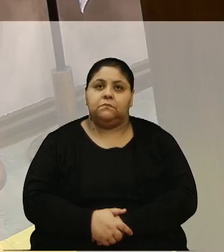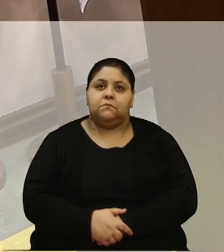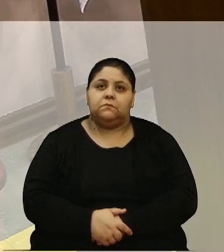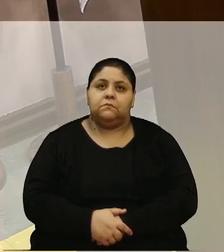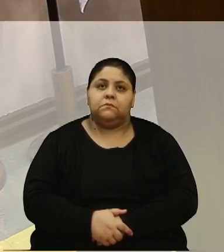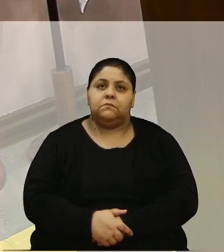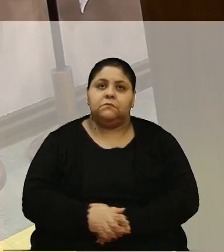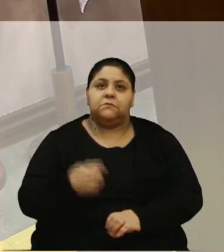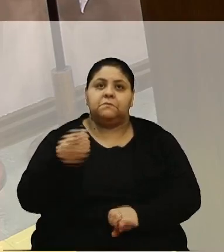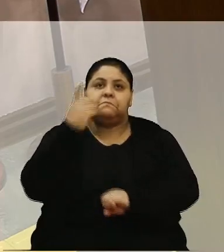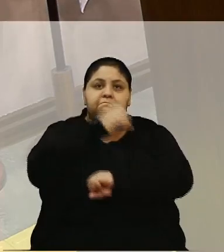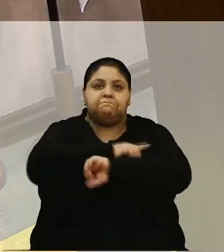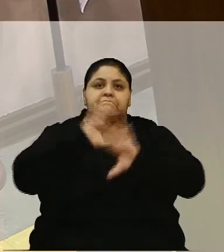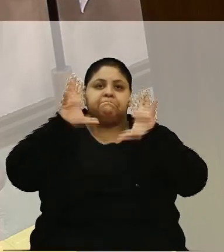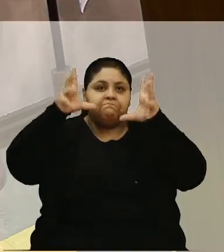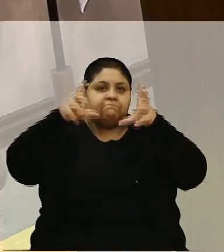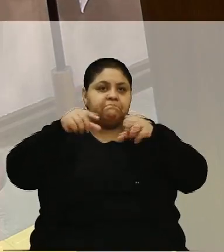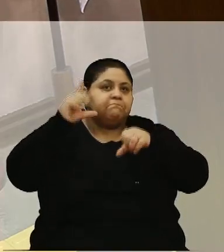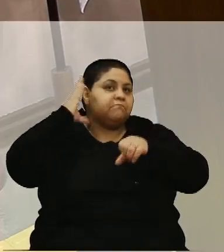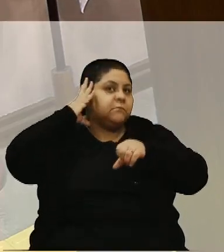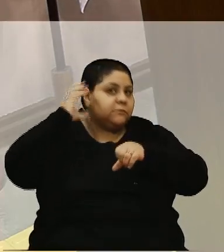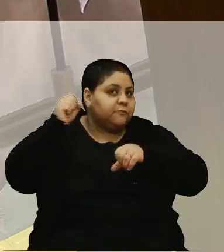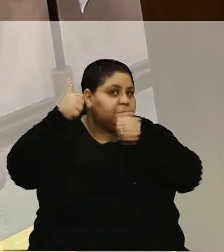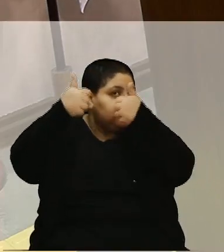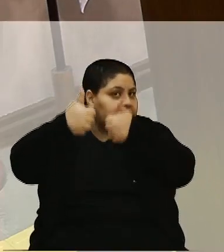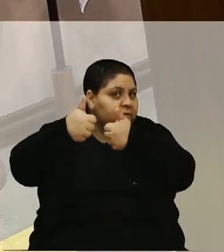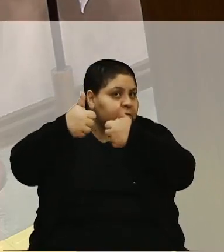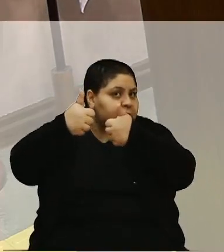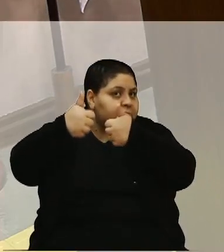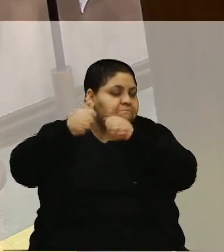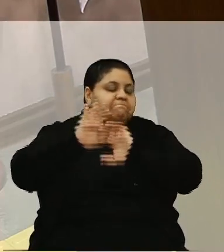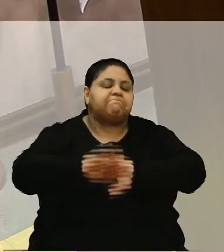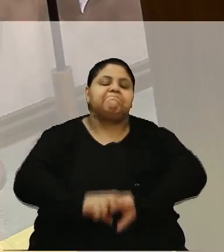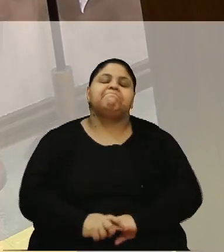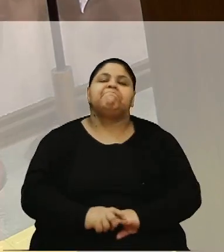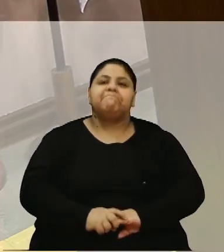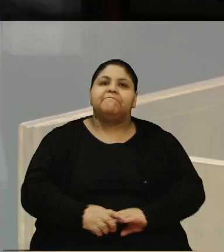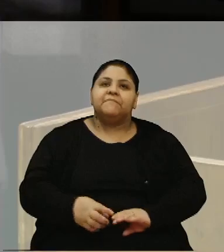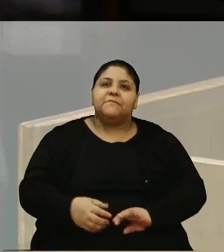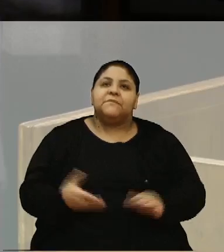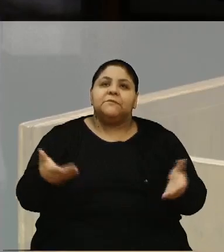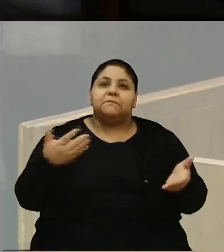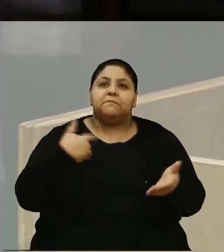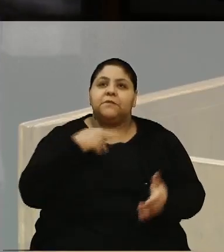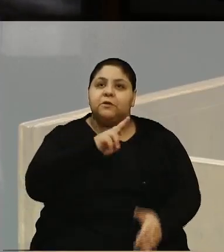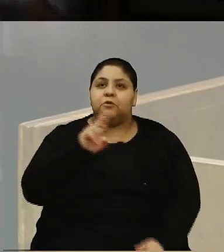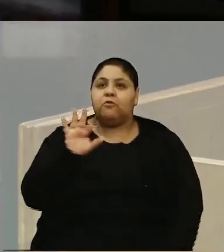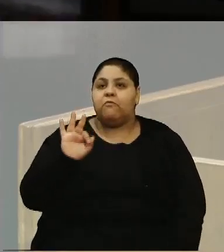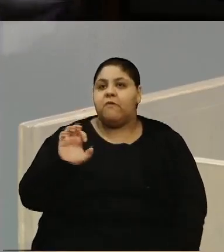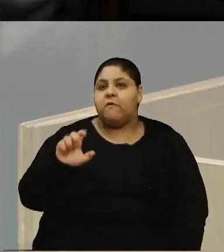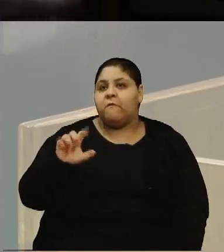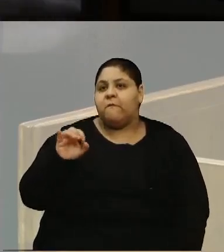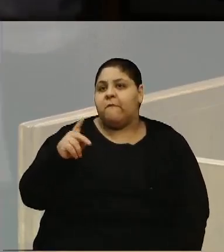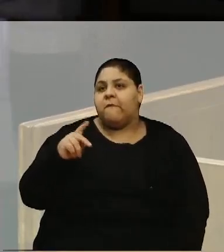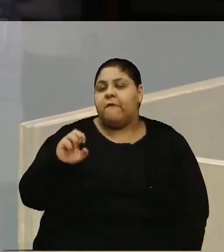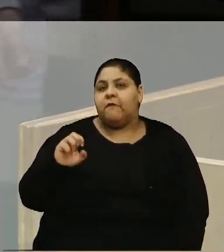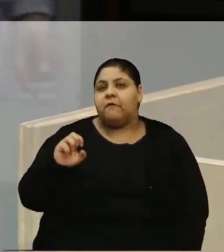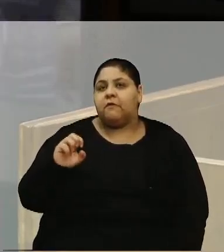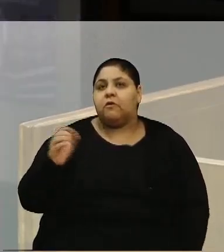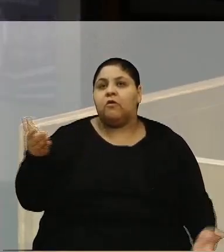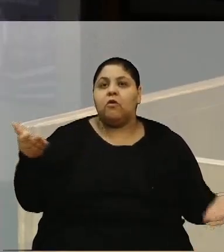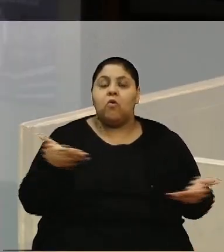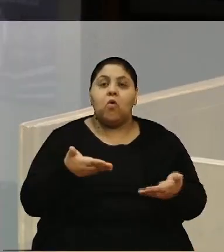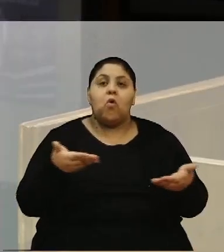Bom dia a todos. Estão me ouvindo aí? Consegue ouvir? Tudo bem, pessoal? Meu nome é Felipe. Dentre outras coisas aí, hoje